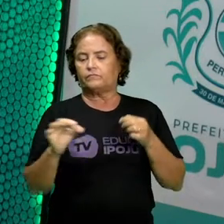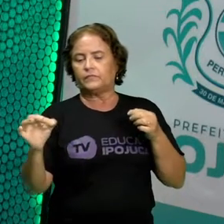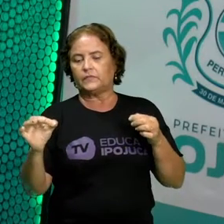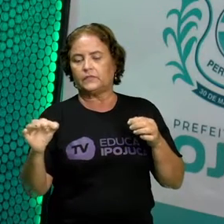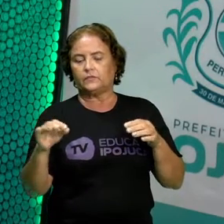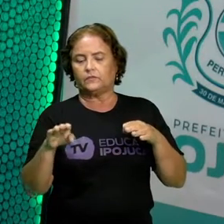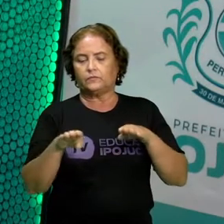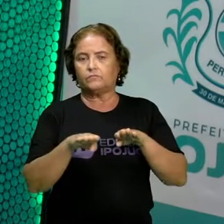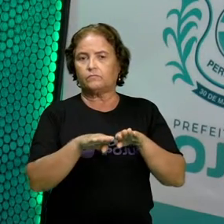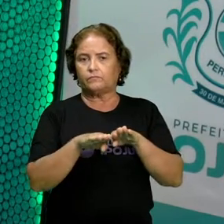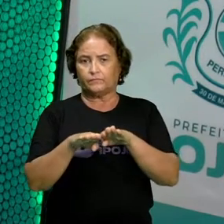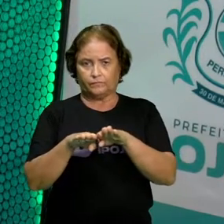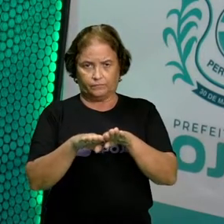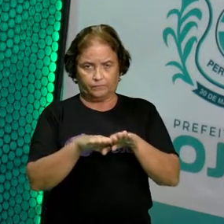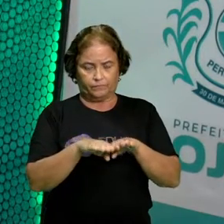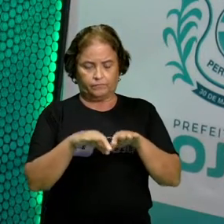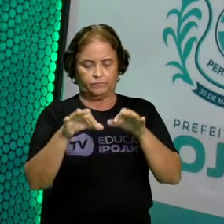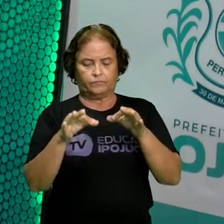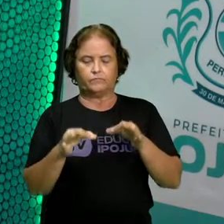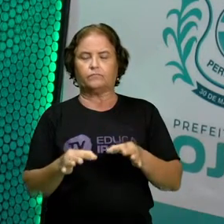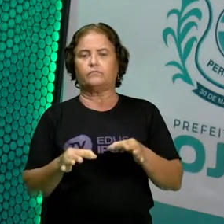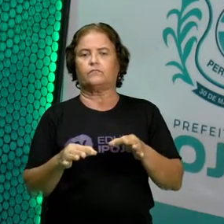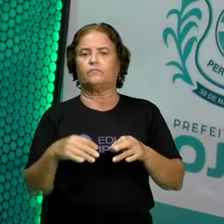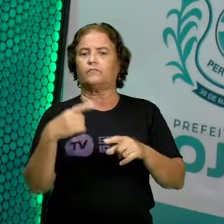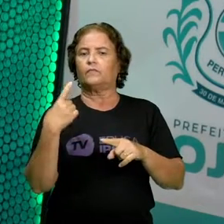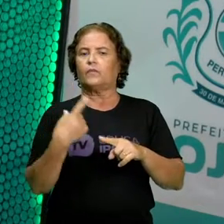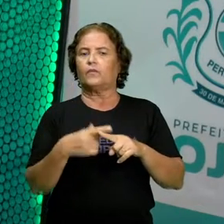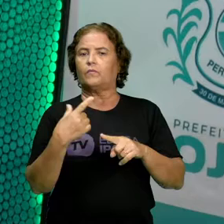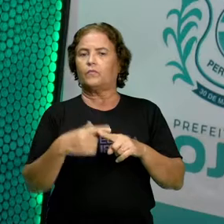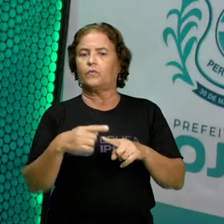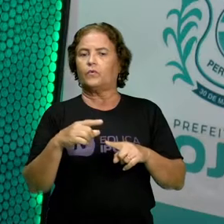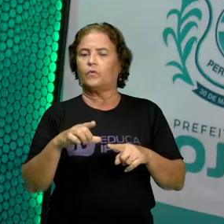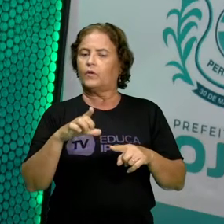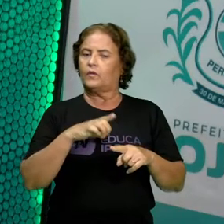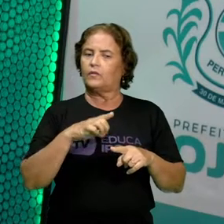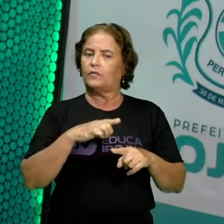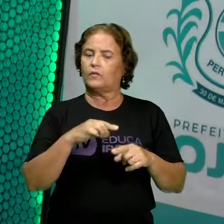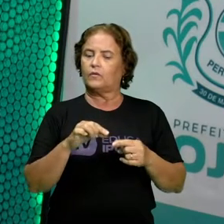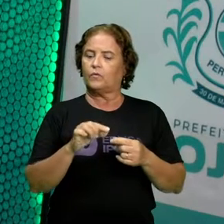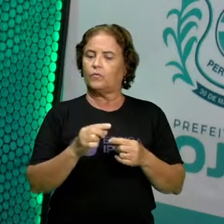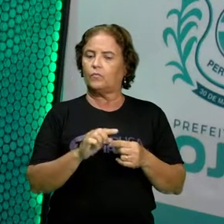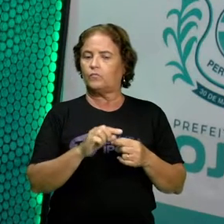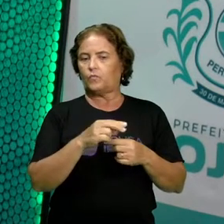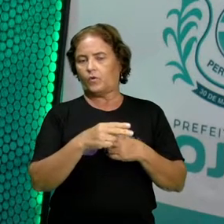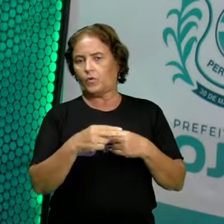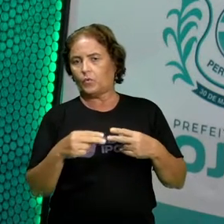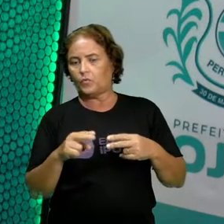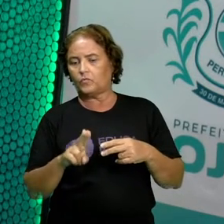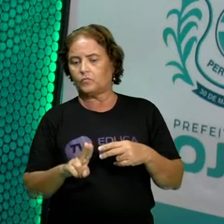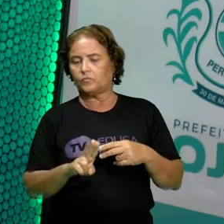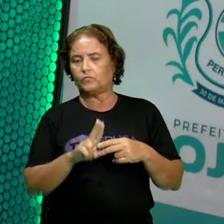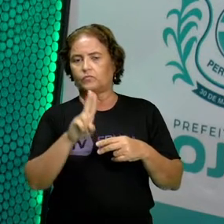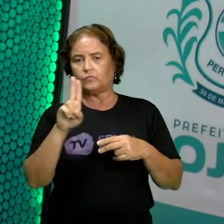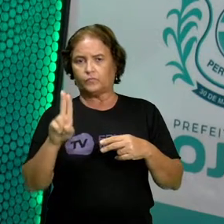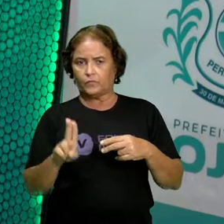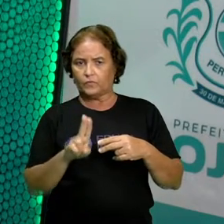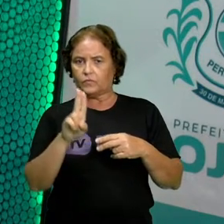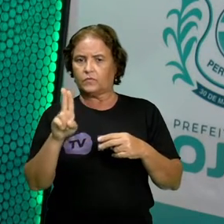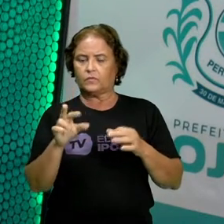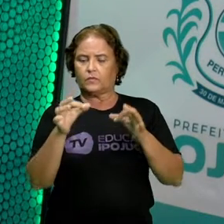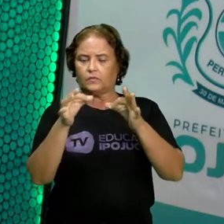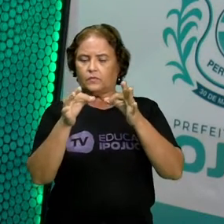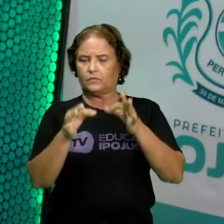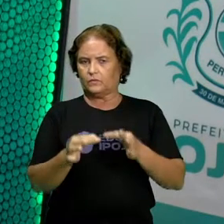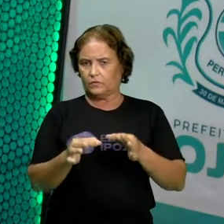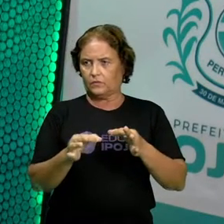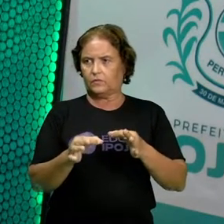quê? Porque tem um instrumento apropriado, tá, para se fazer